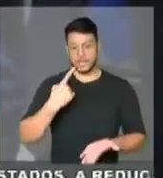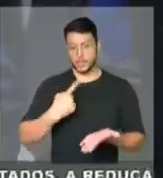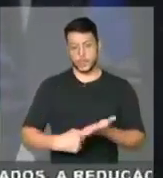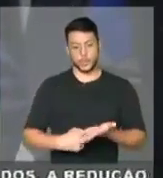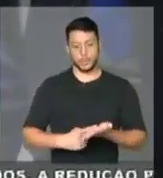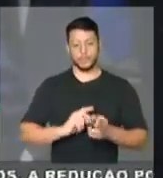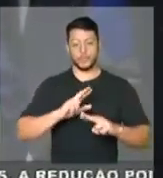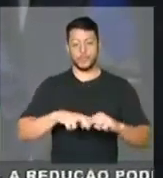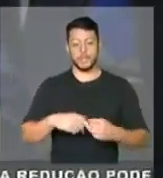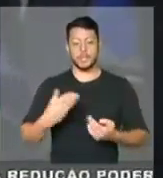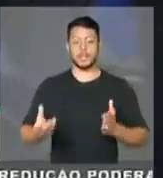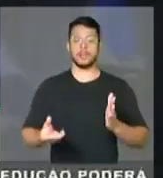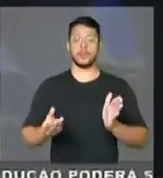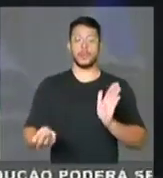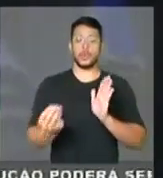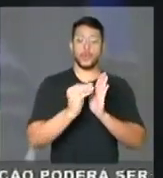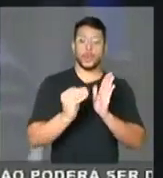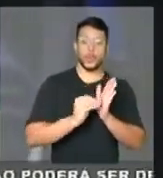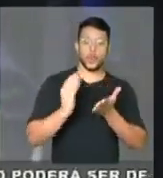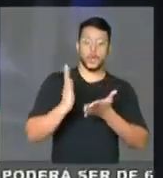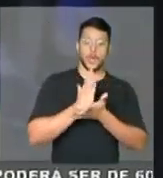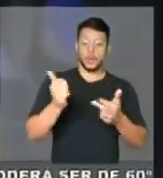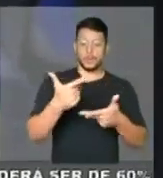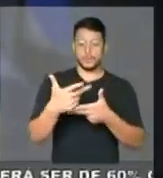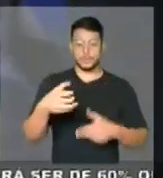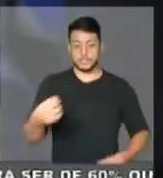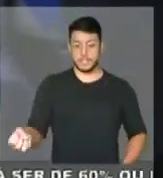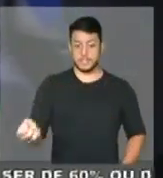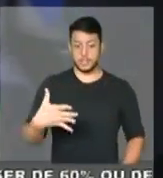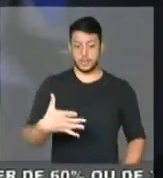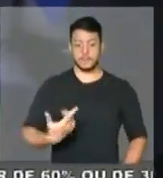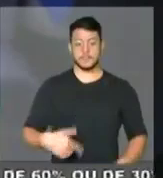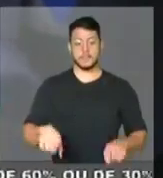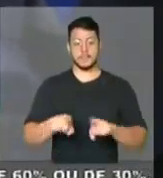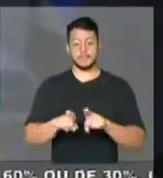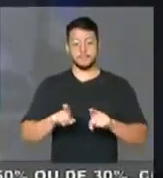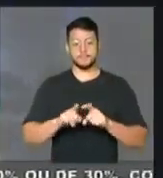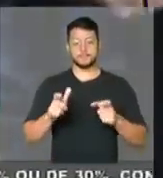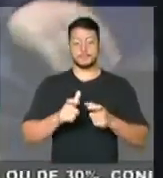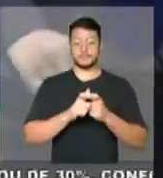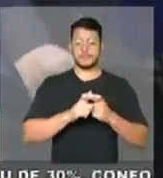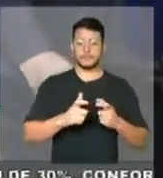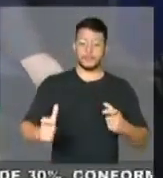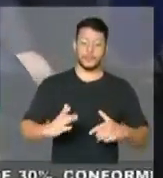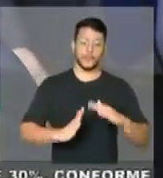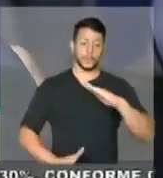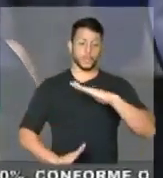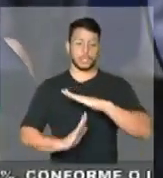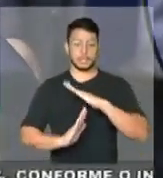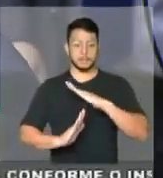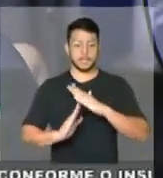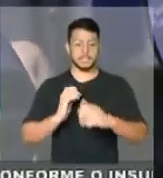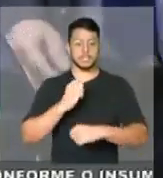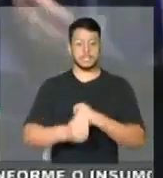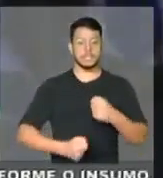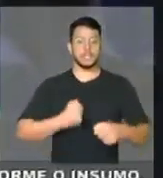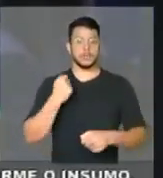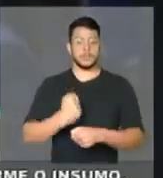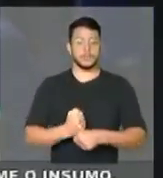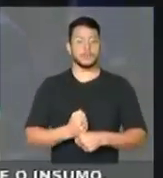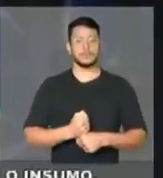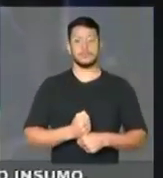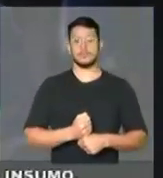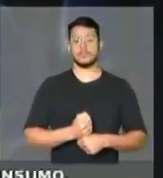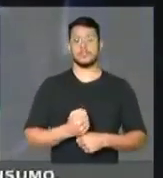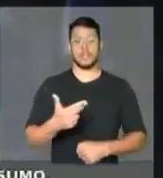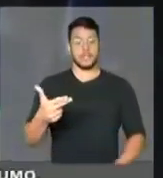lo incluído categorias que têm ampliado significativamente por exemplo o limite anual de arma dos próprios